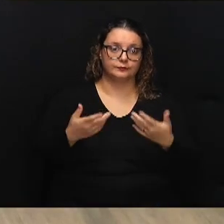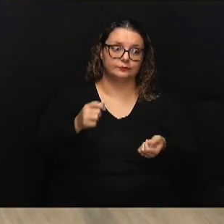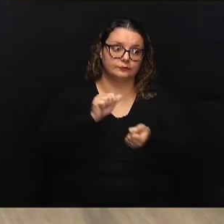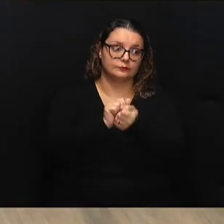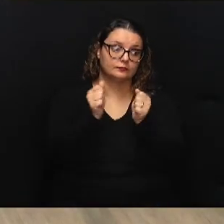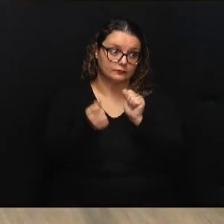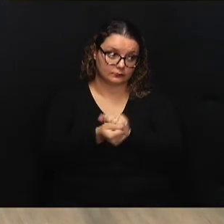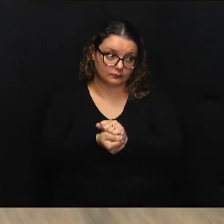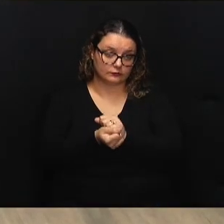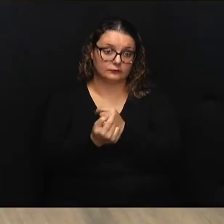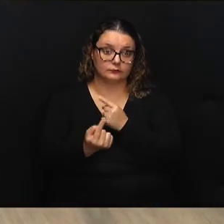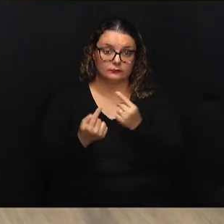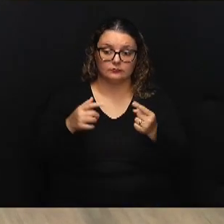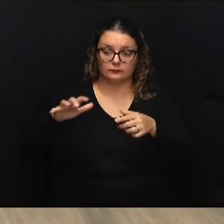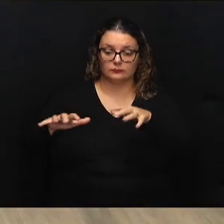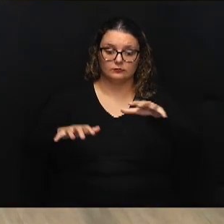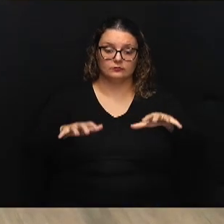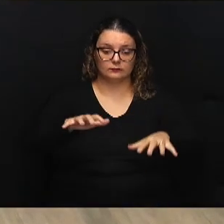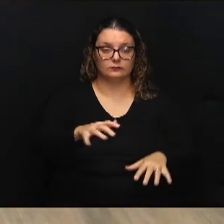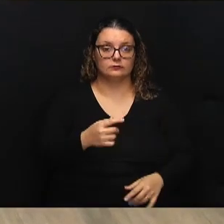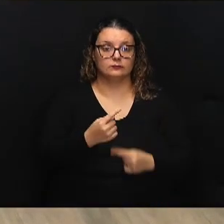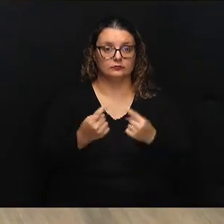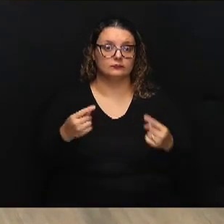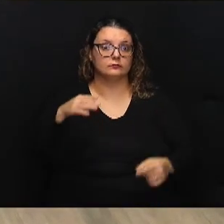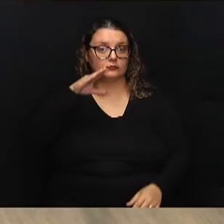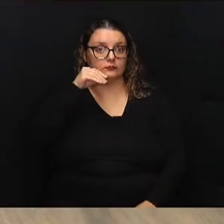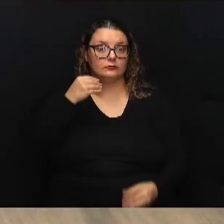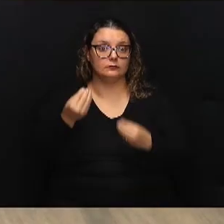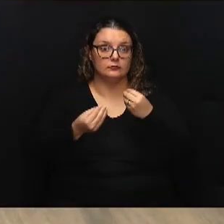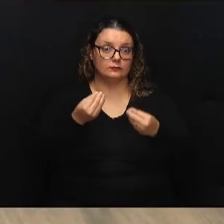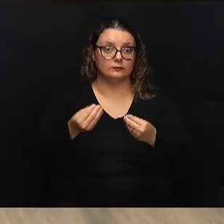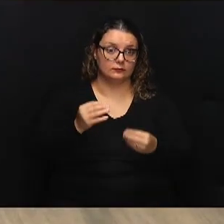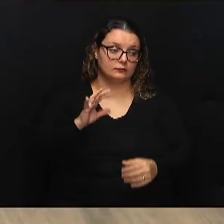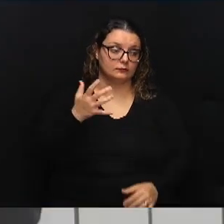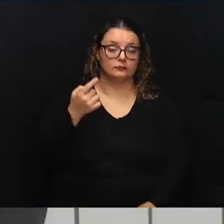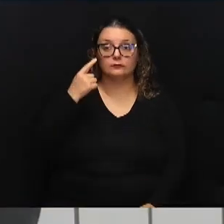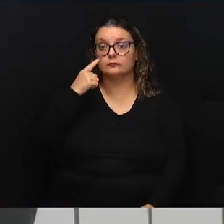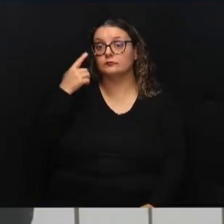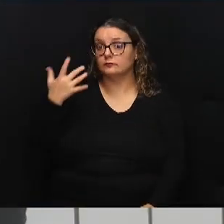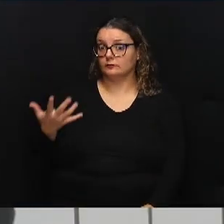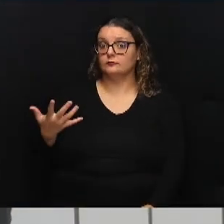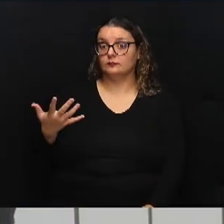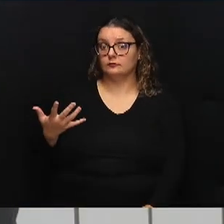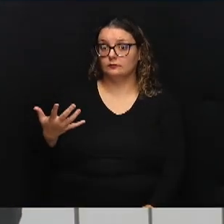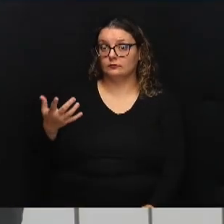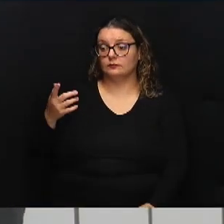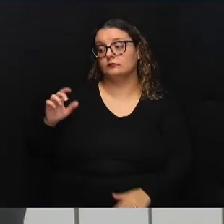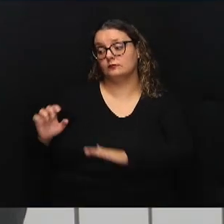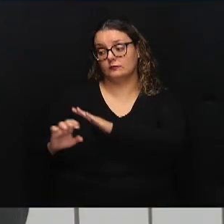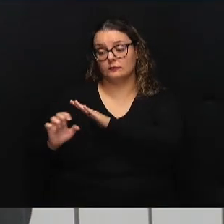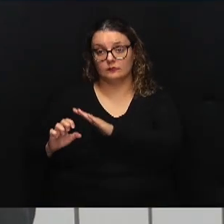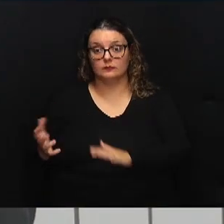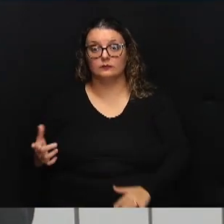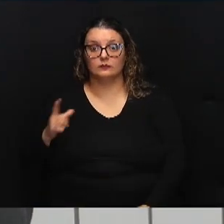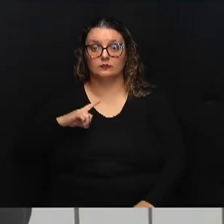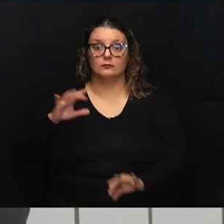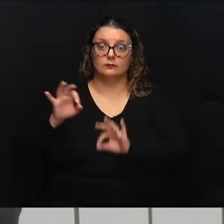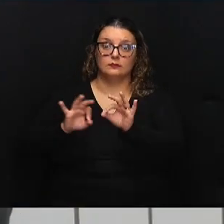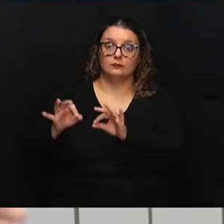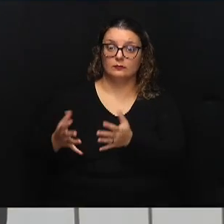adaptar para cada setor, para cada funcionário? Como que deve ser? O ideal é a empresa ter um plano